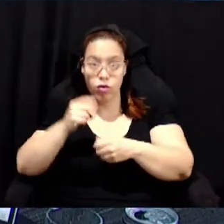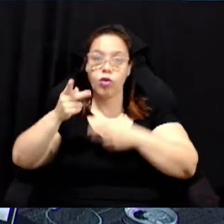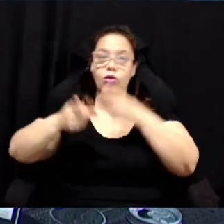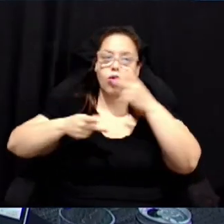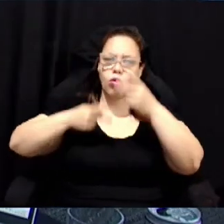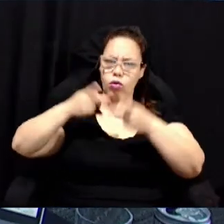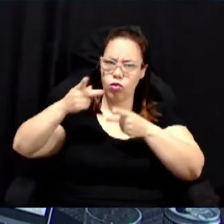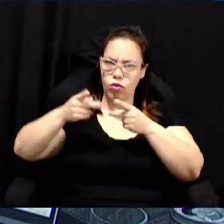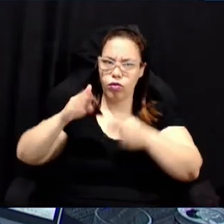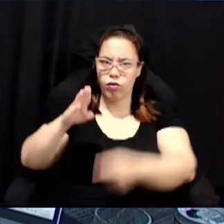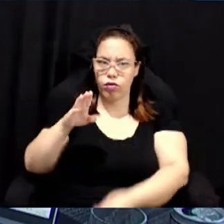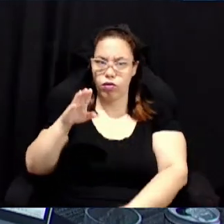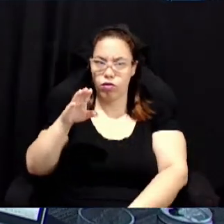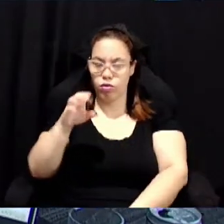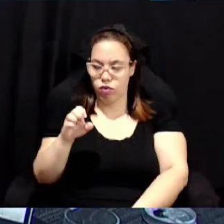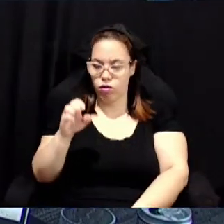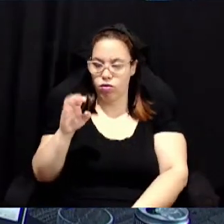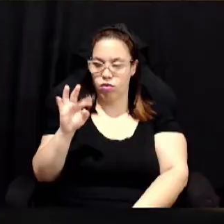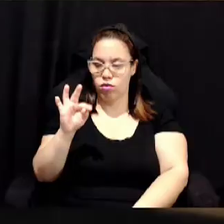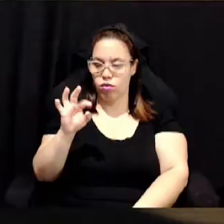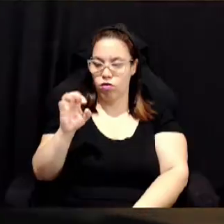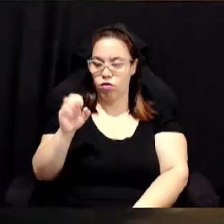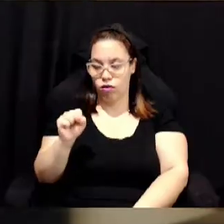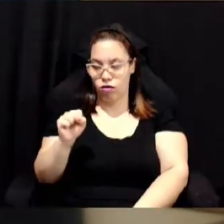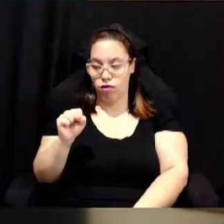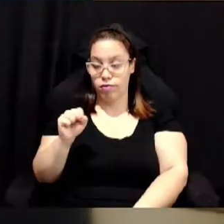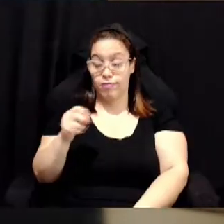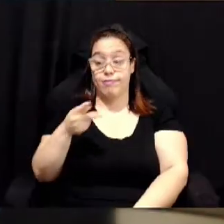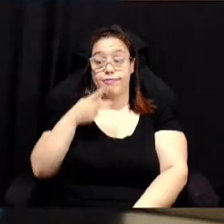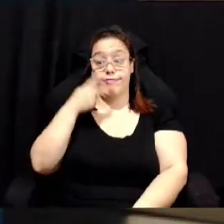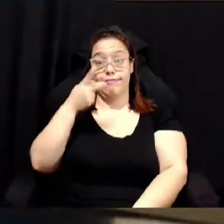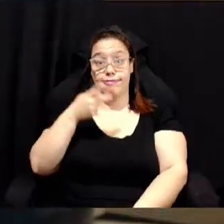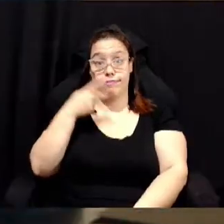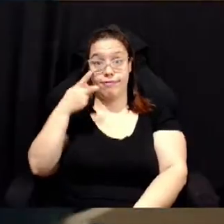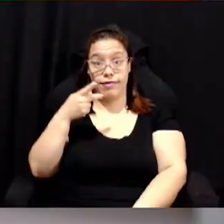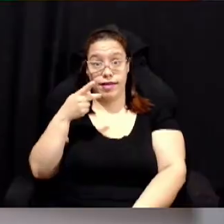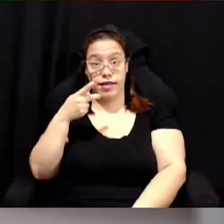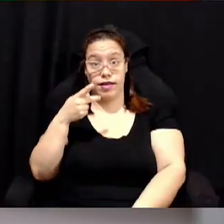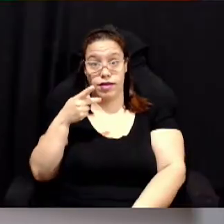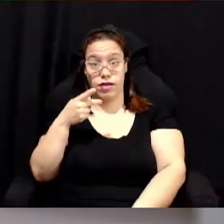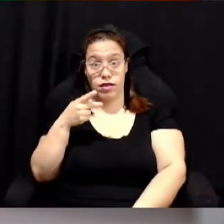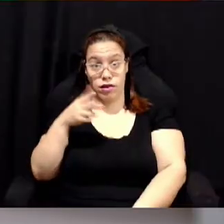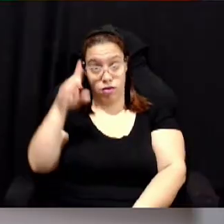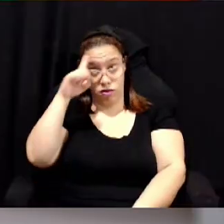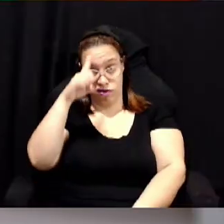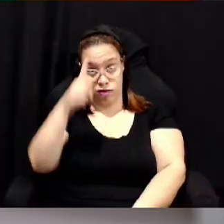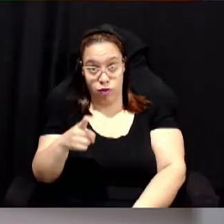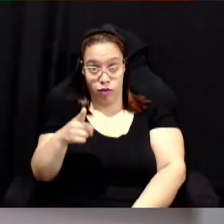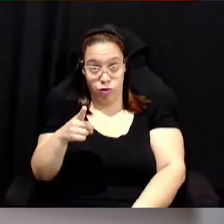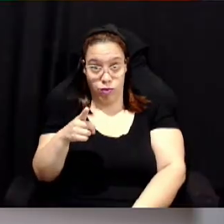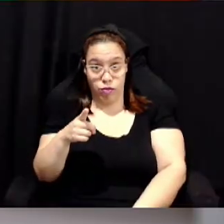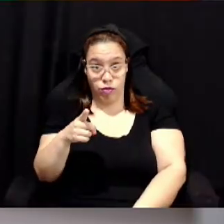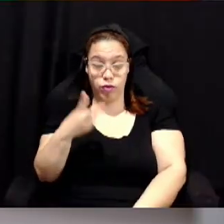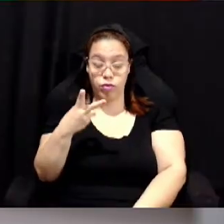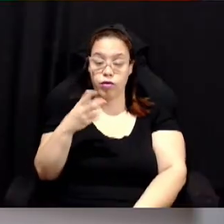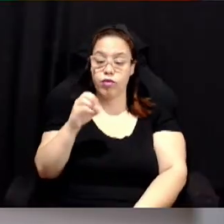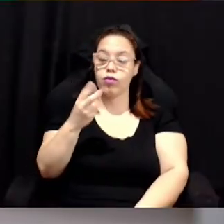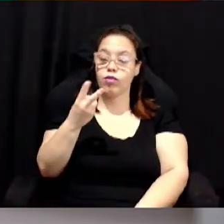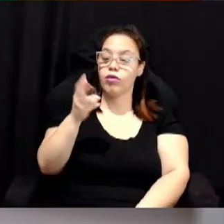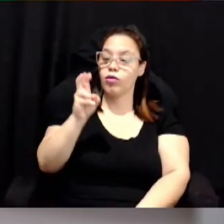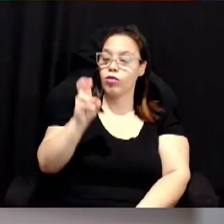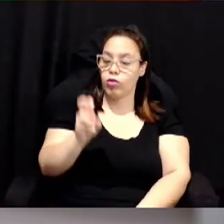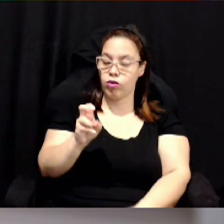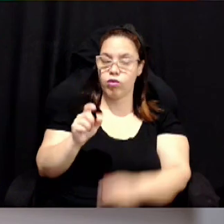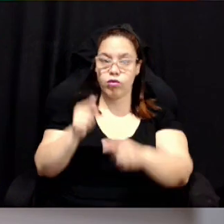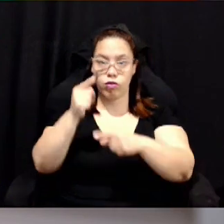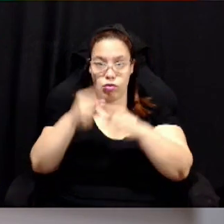Bets, que não sai da boca dos brasileiros. Entre as principais medidas que passaram a vigorar em 2025 estão a proibição de